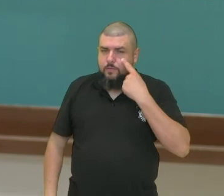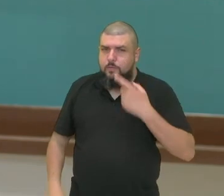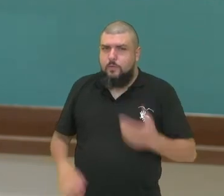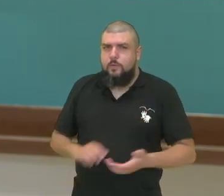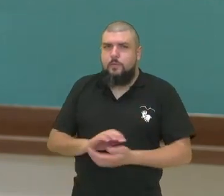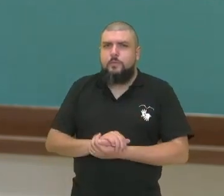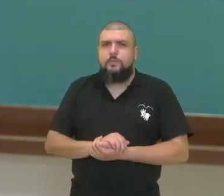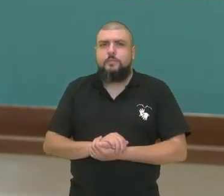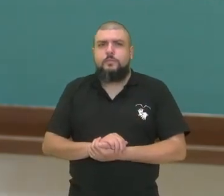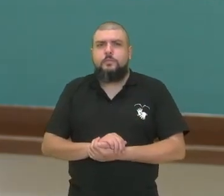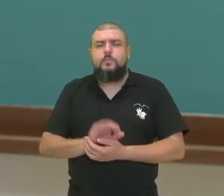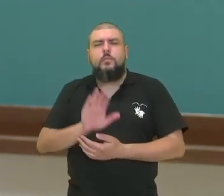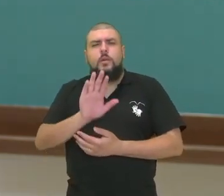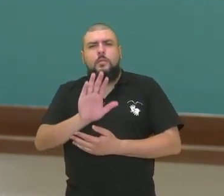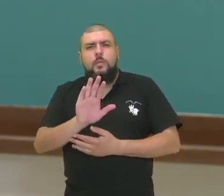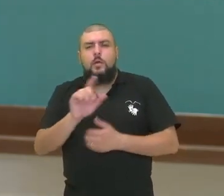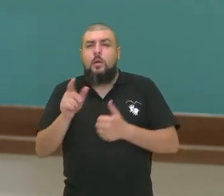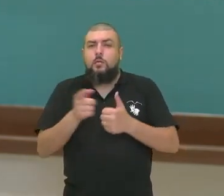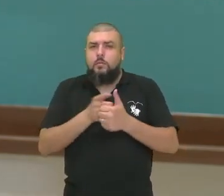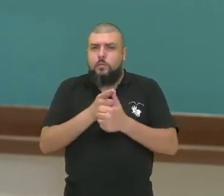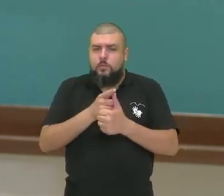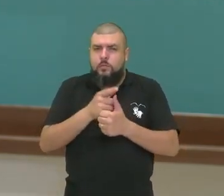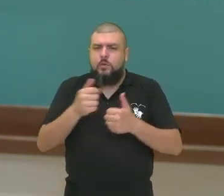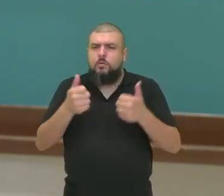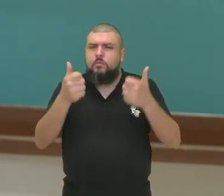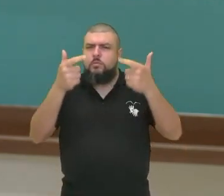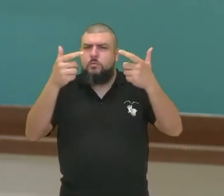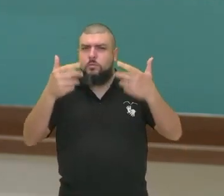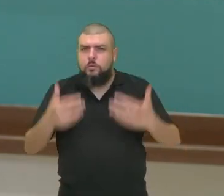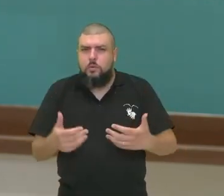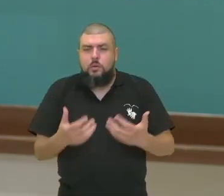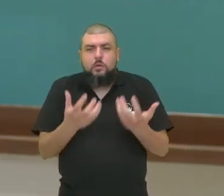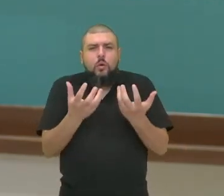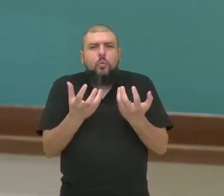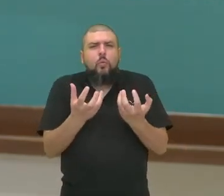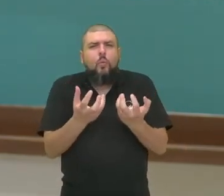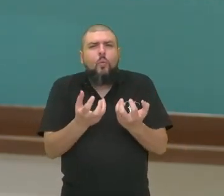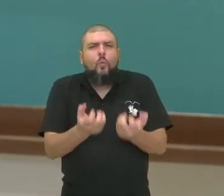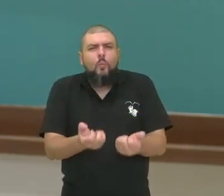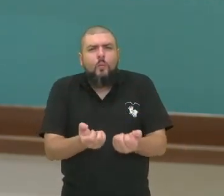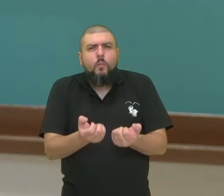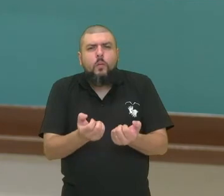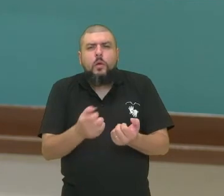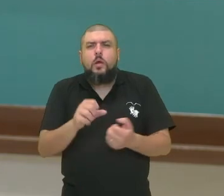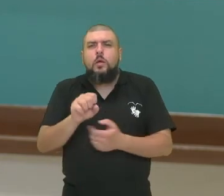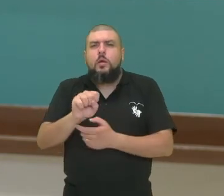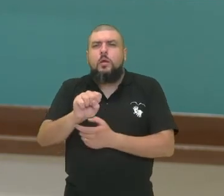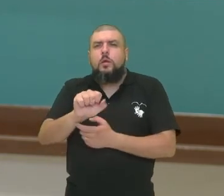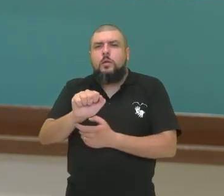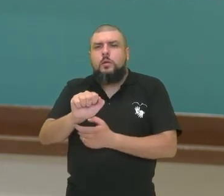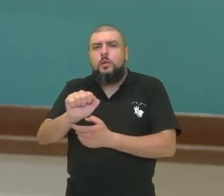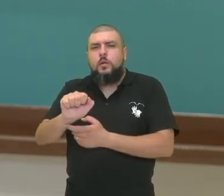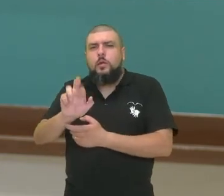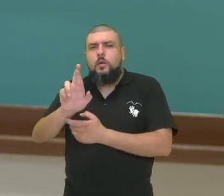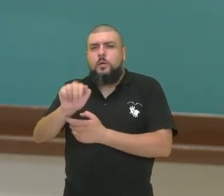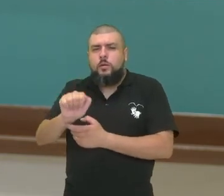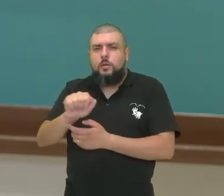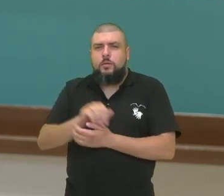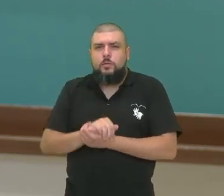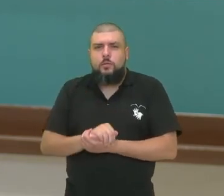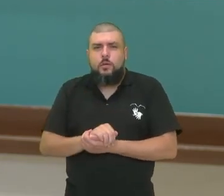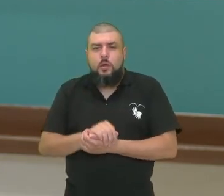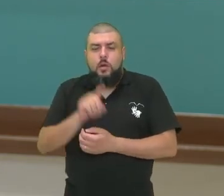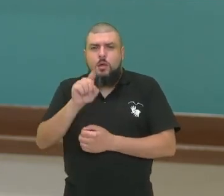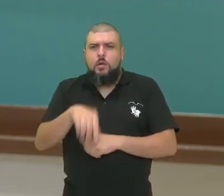Primeiramente falando então sobre o deserto do Saara, né? Olha só, é o maior deserto quente do planeta, né? Então só perde para a Antártica, que é